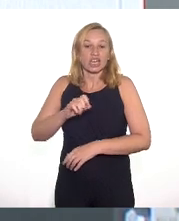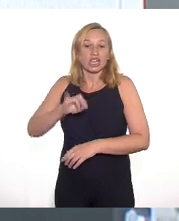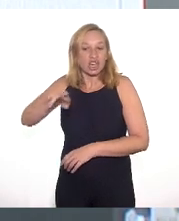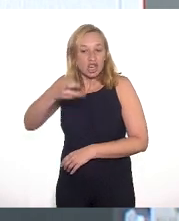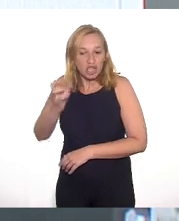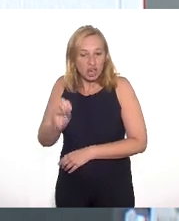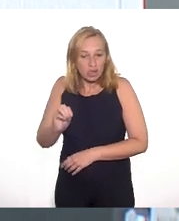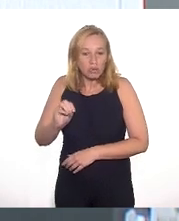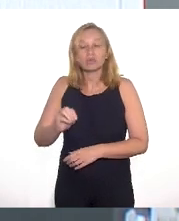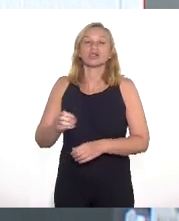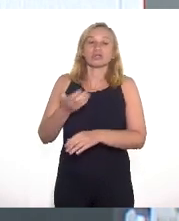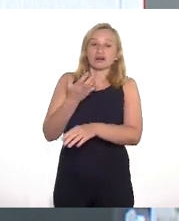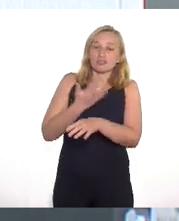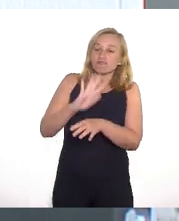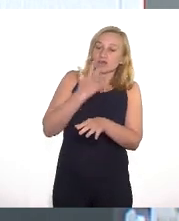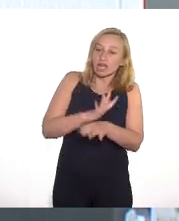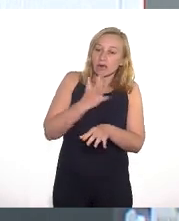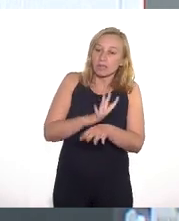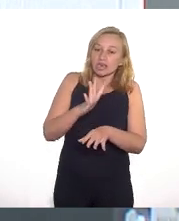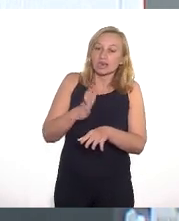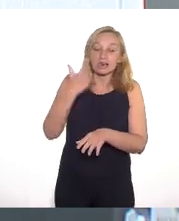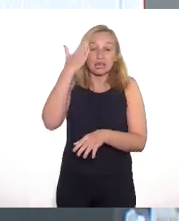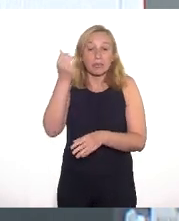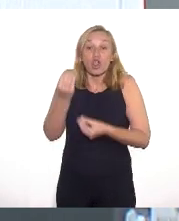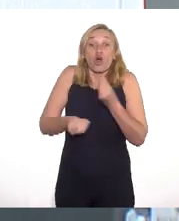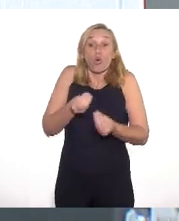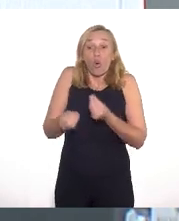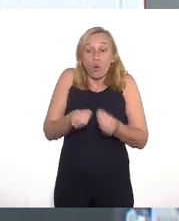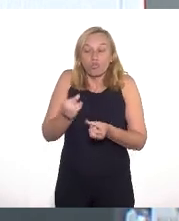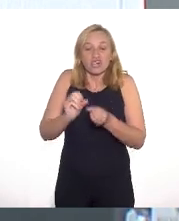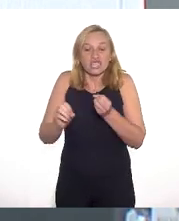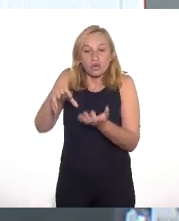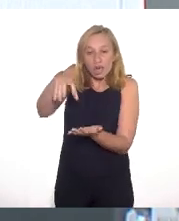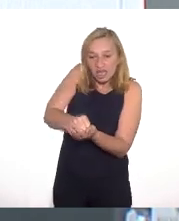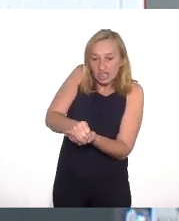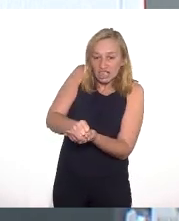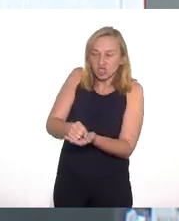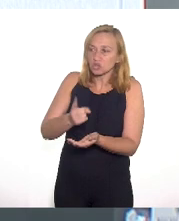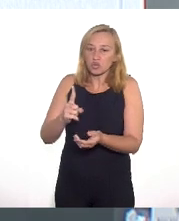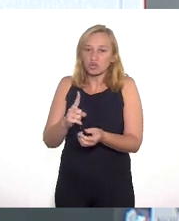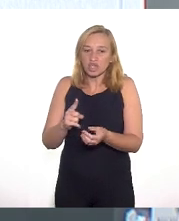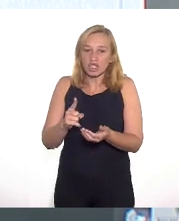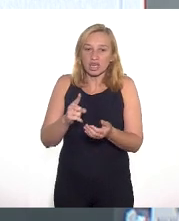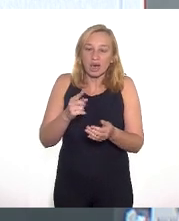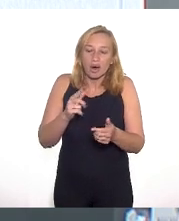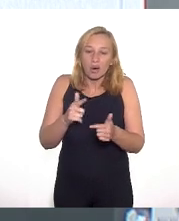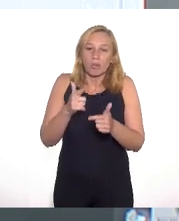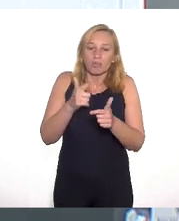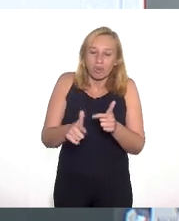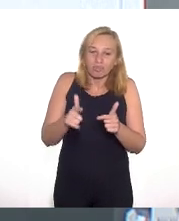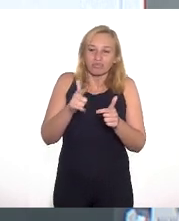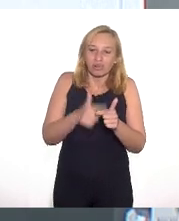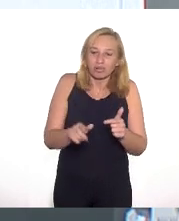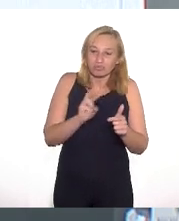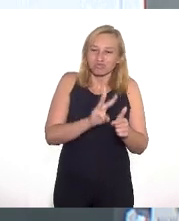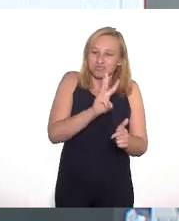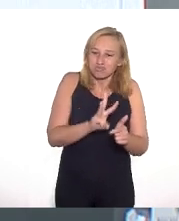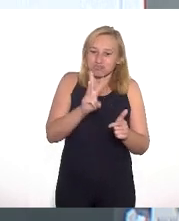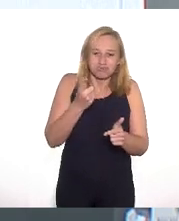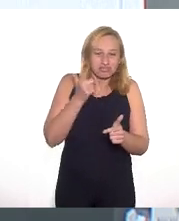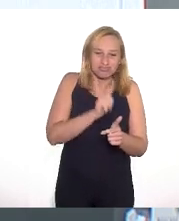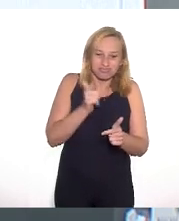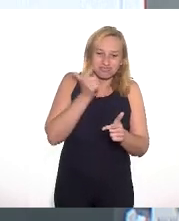aqueles empreendedores saibam como fazer o cadastro e não fiquem batendo na porta do site o tempo todo não